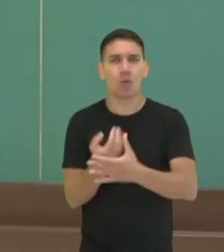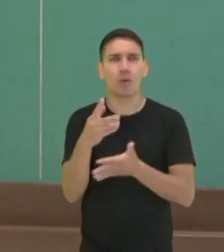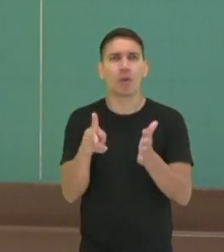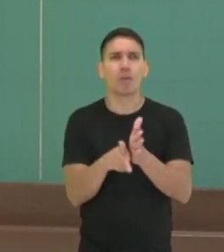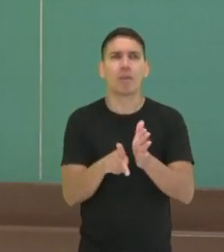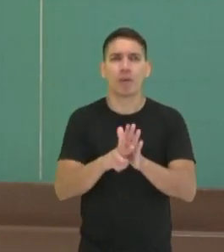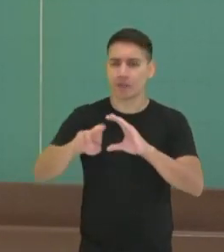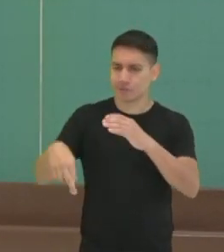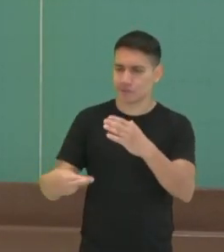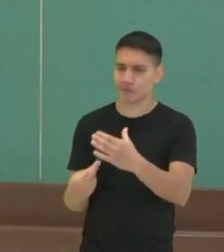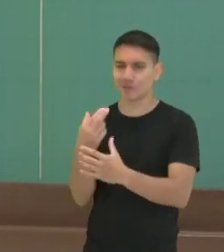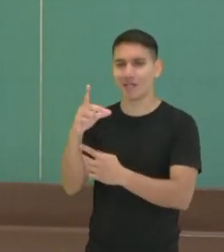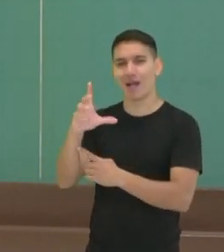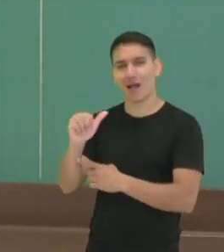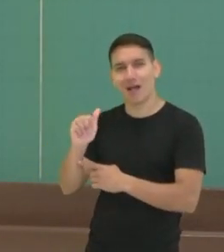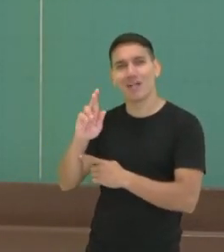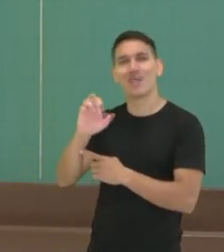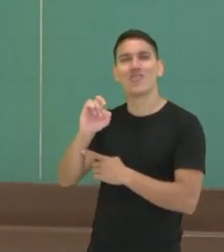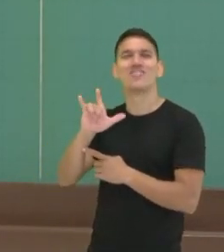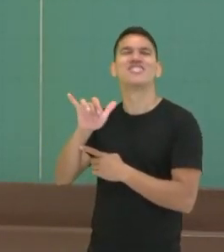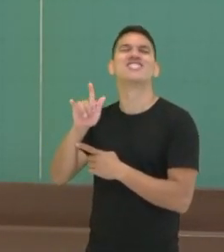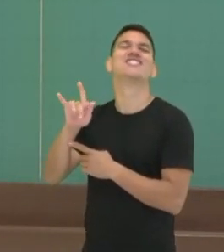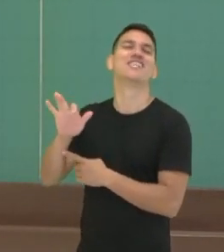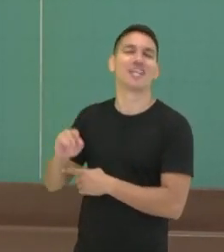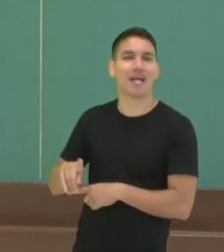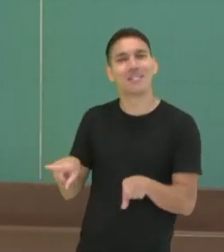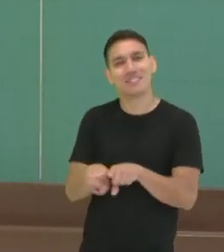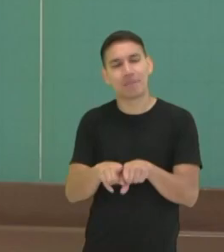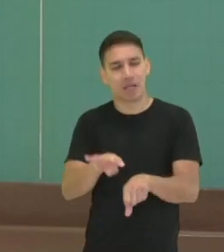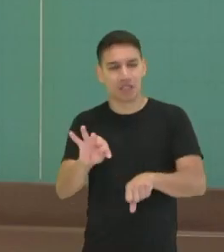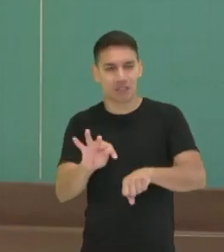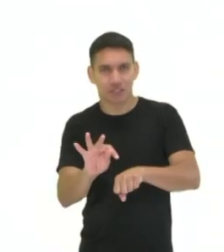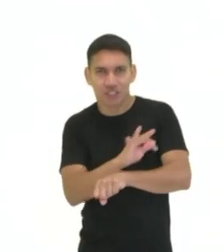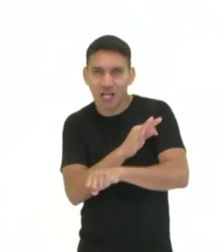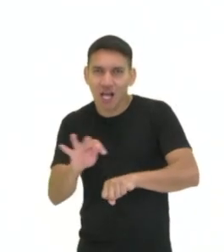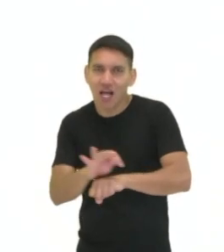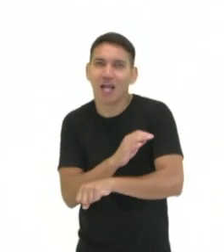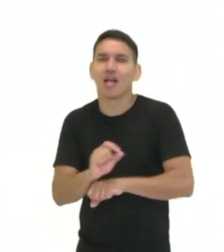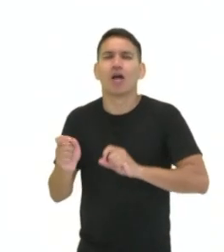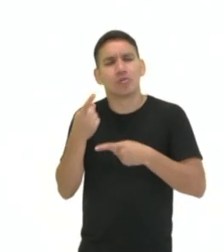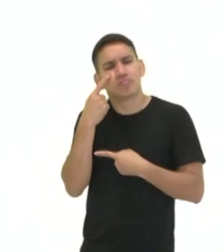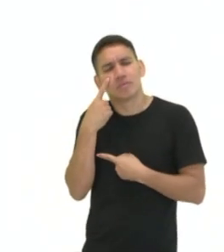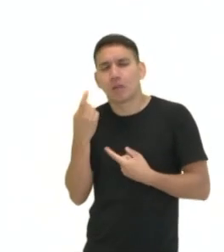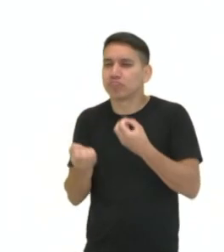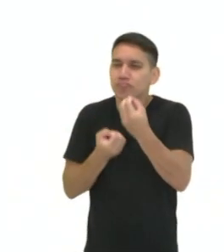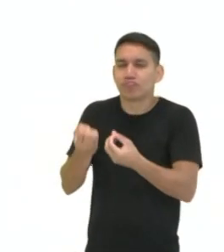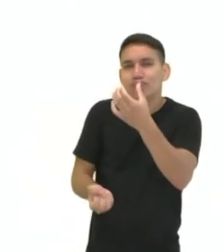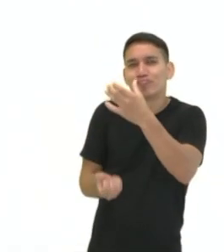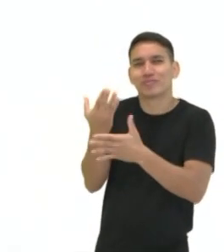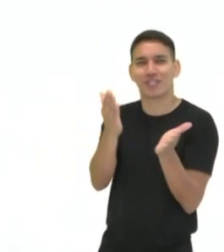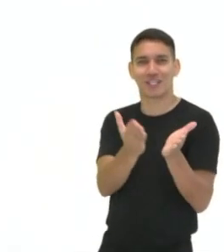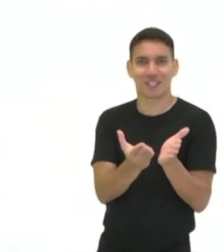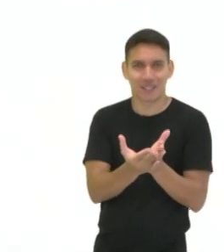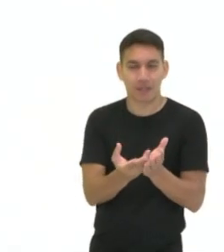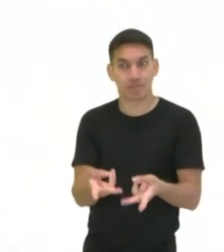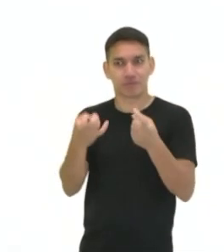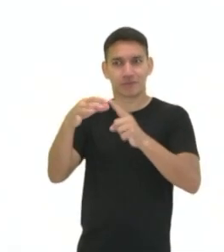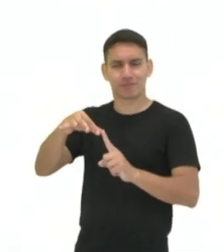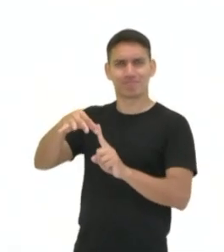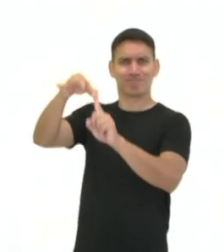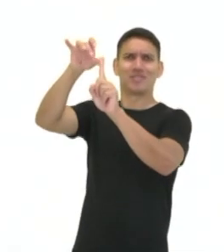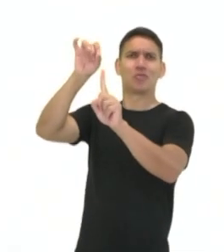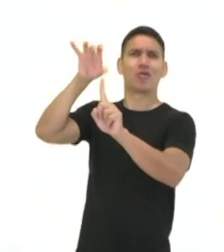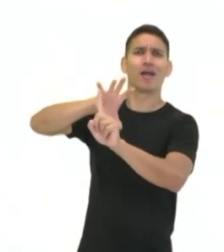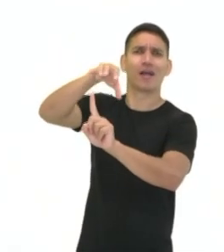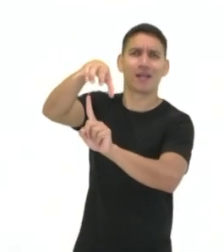Renascença carolíngia, sua evolução técnica padronizada com uma linguagem educativa da religião cristã. Vimos como Carlos Magno foi uma figura ímpar na propagação